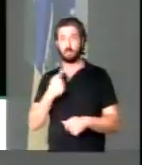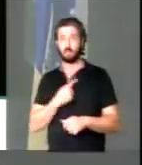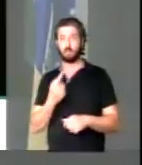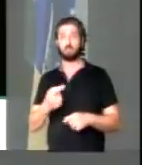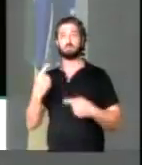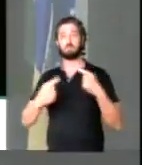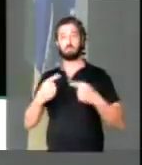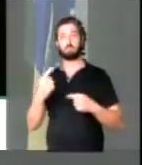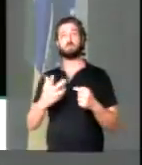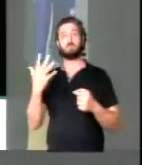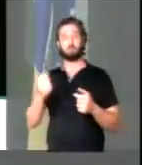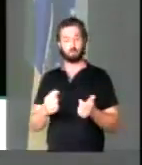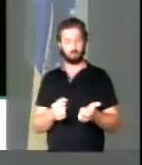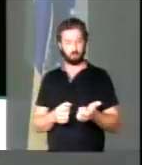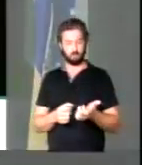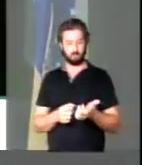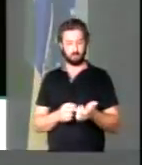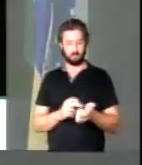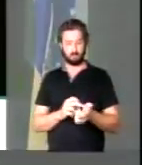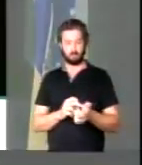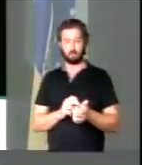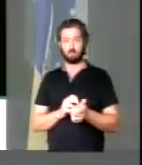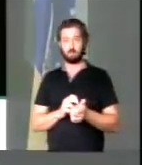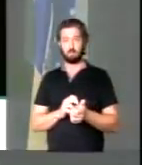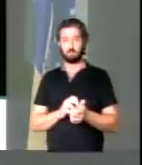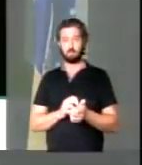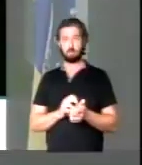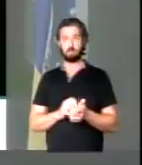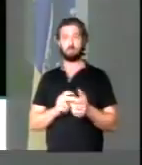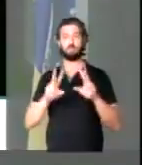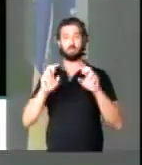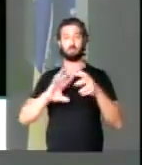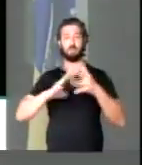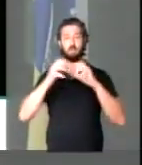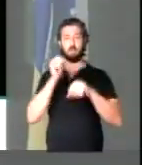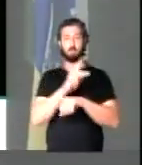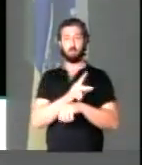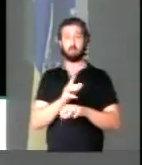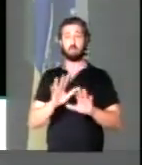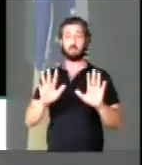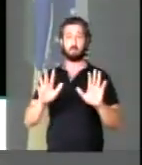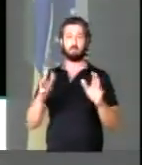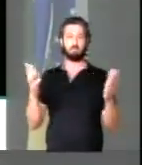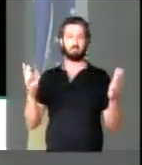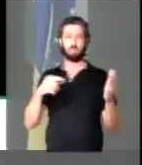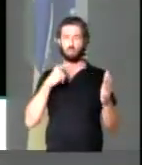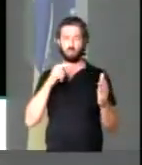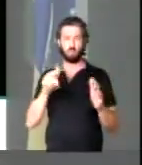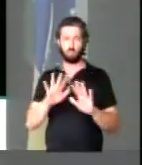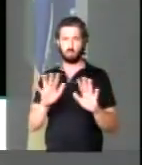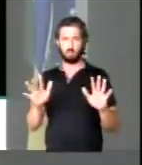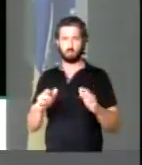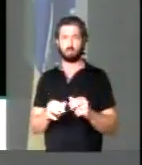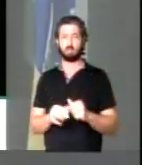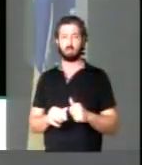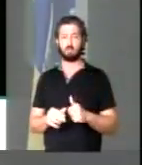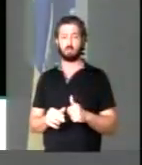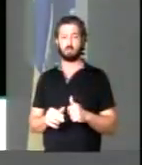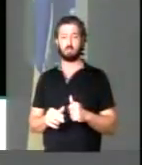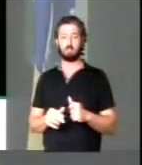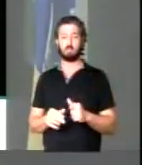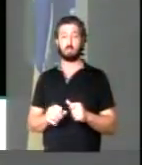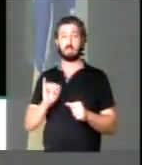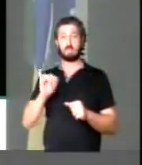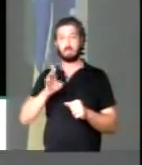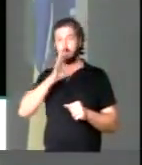vamos debater junto com os colegas sobre a reforma da Previdência, e não tem dúvida nenhuma de que o que tiver